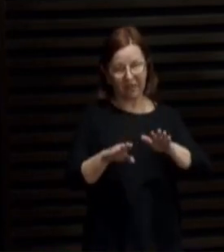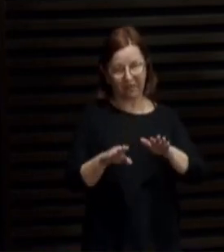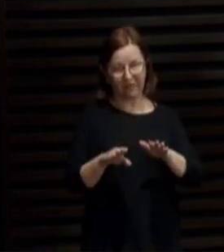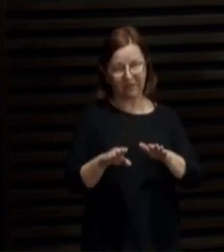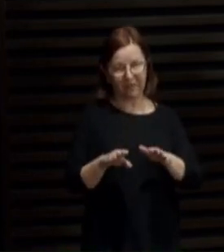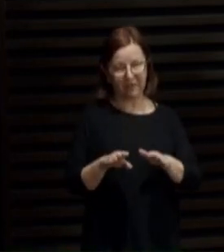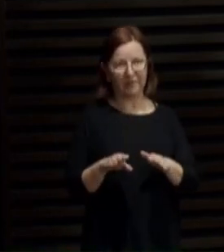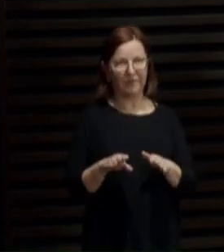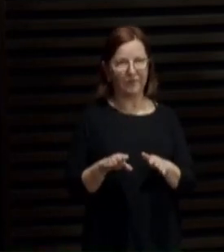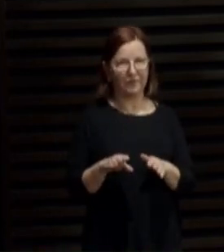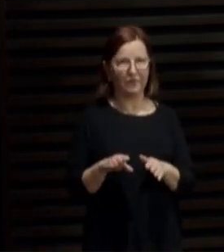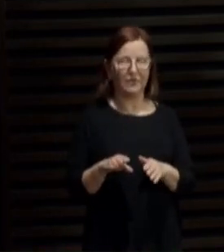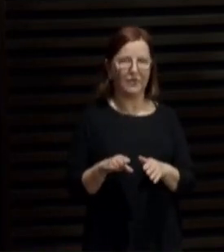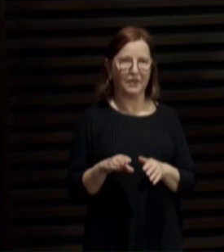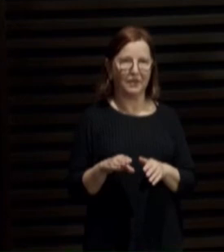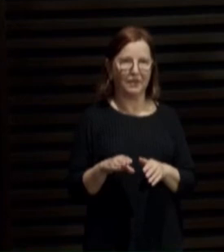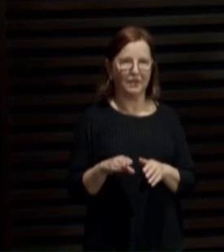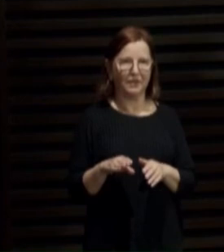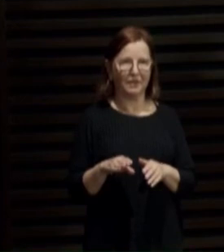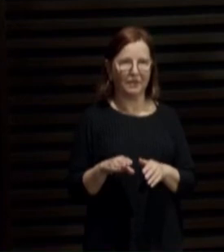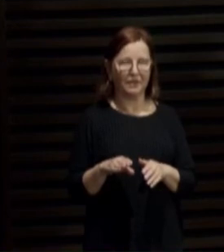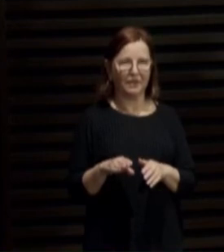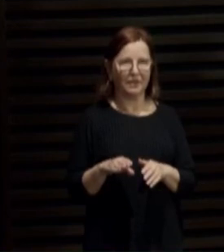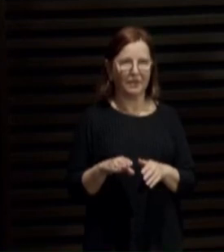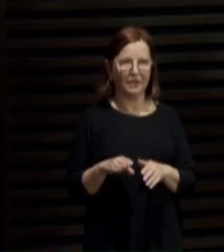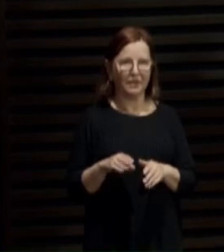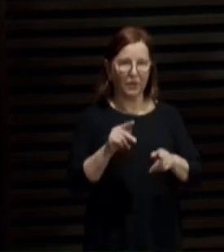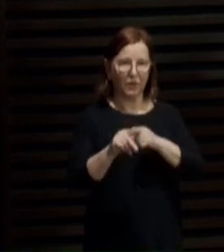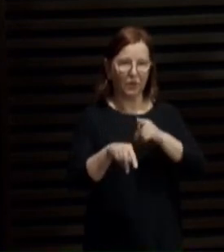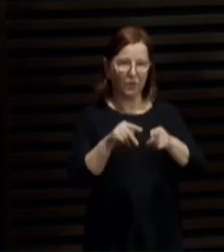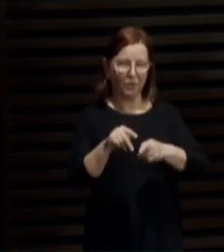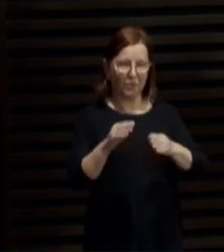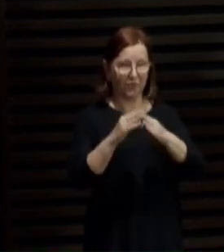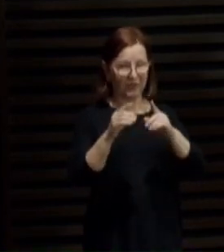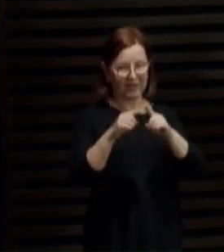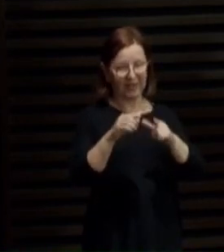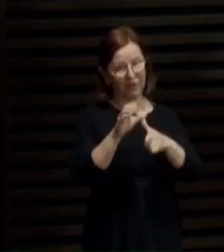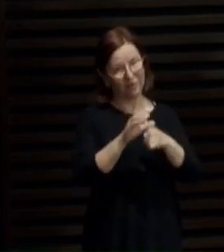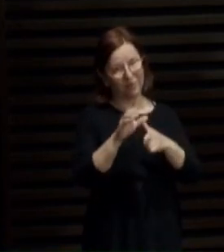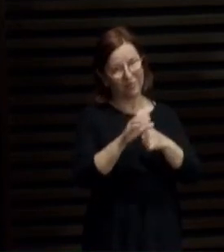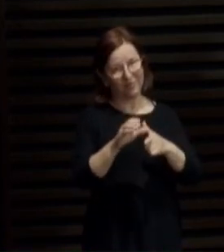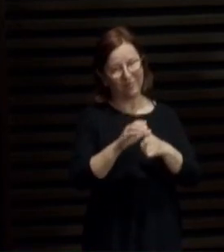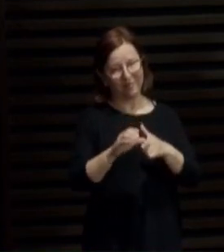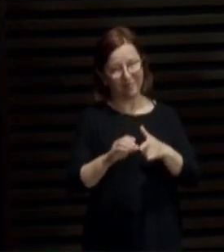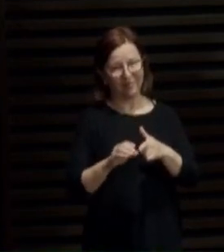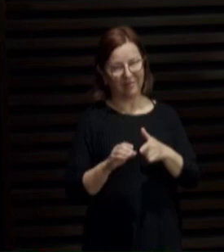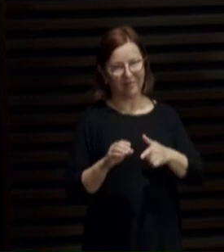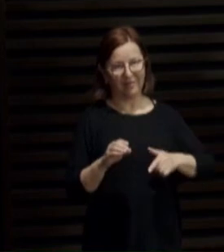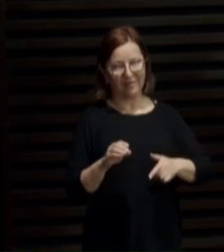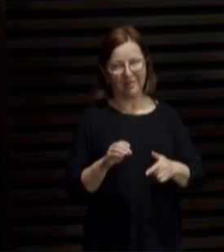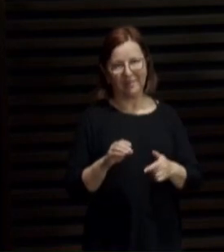uma vez. Eles deveriam saber que um pouco de fermento leveda toda a